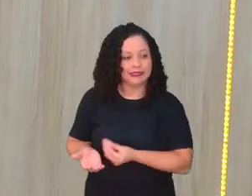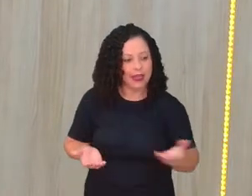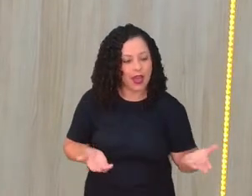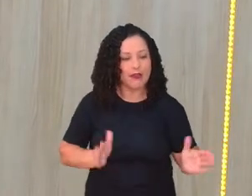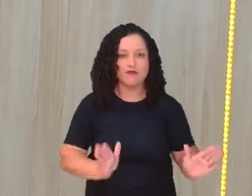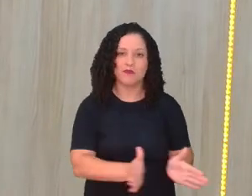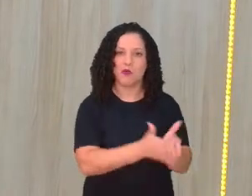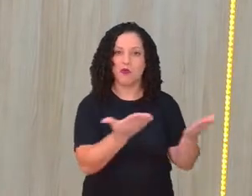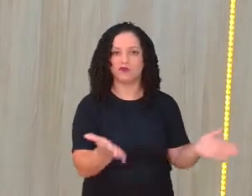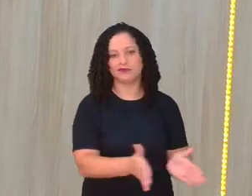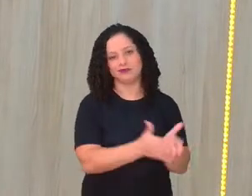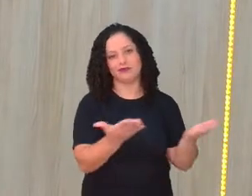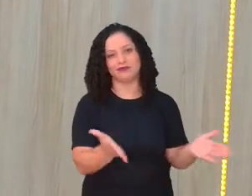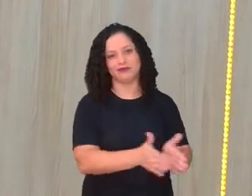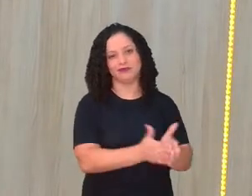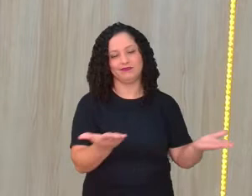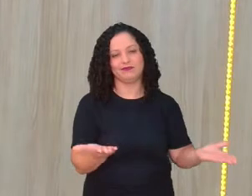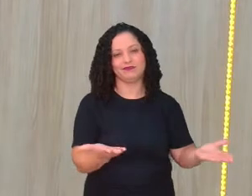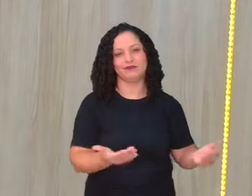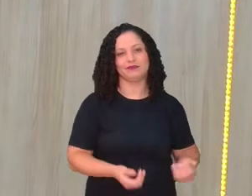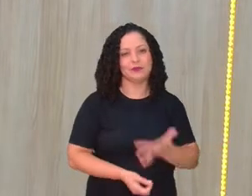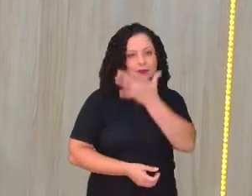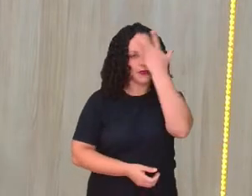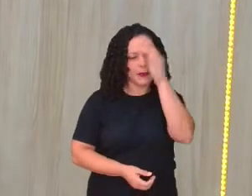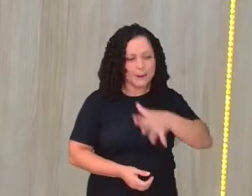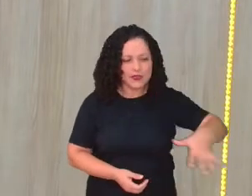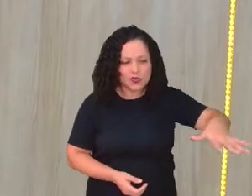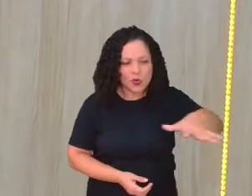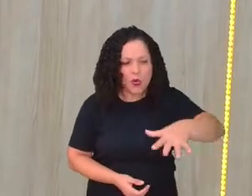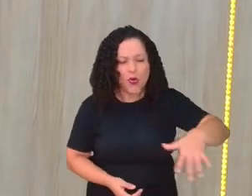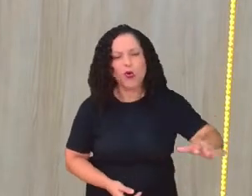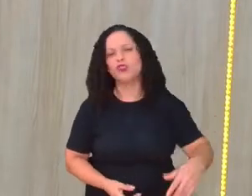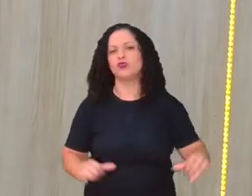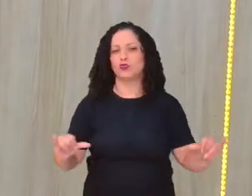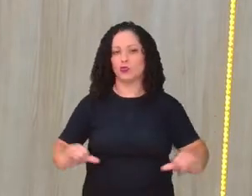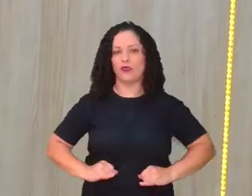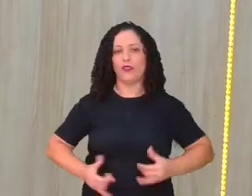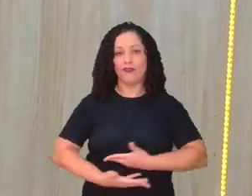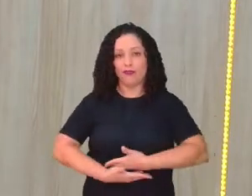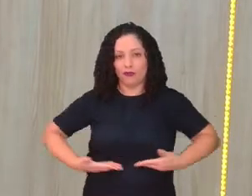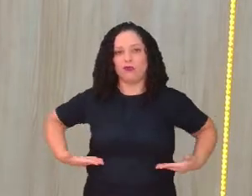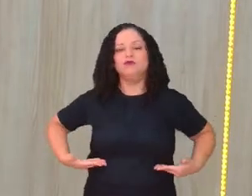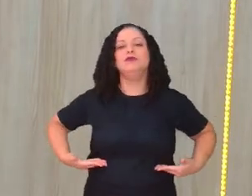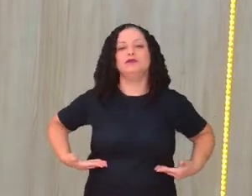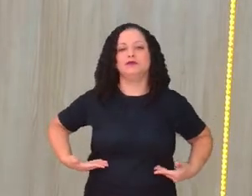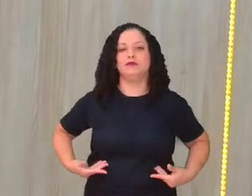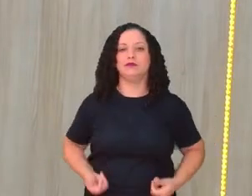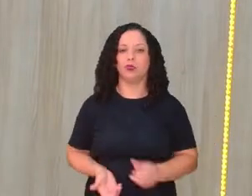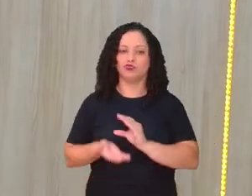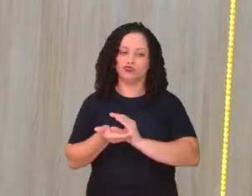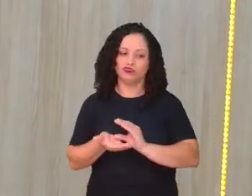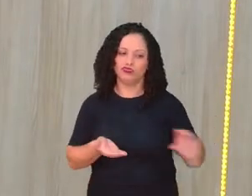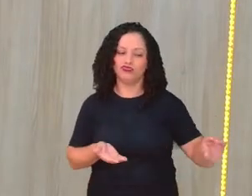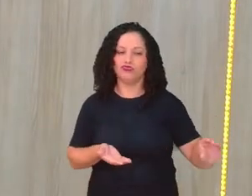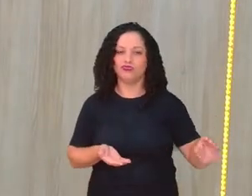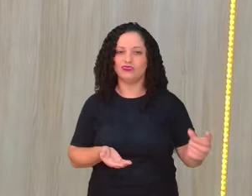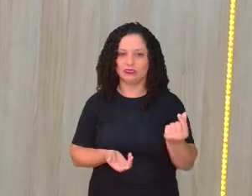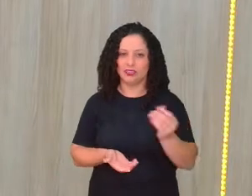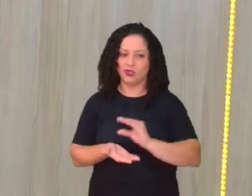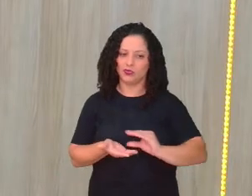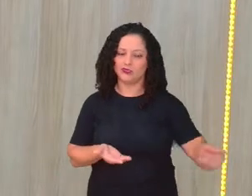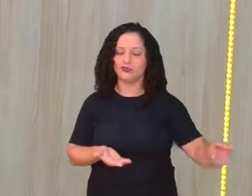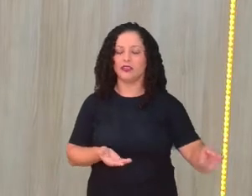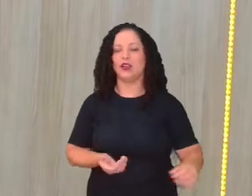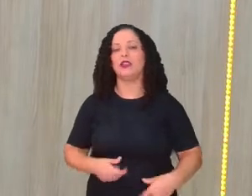precisa. Você doe ali para o pobre, aquele que está passando por privação, né? Então, nesse sentido, né, Lutero,